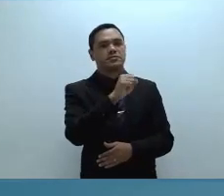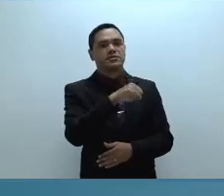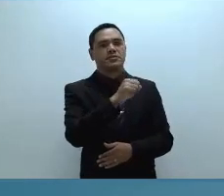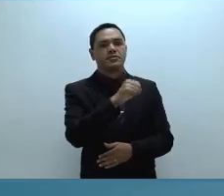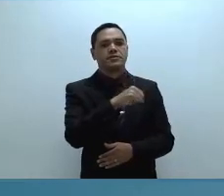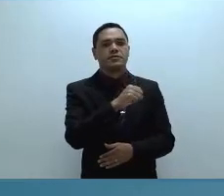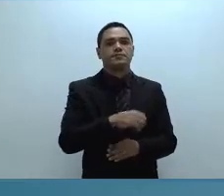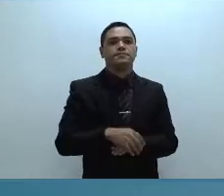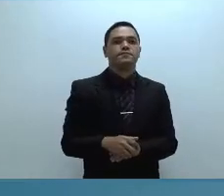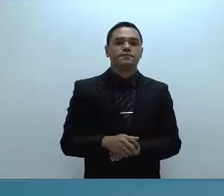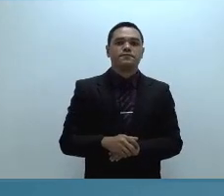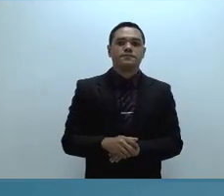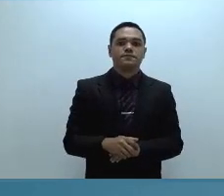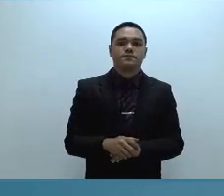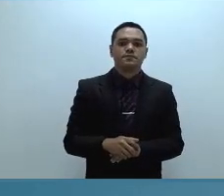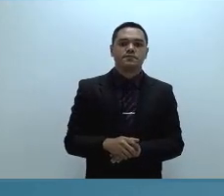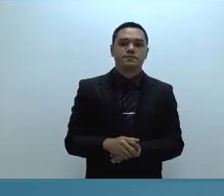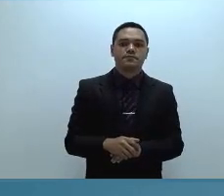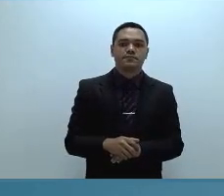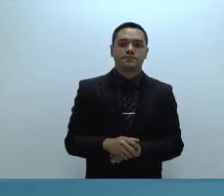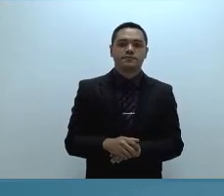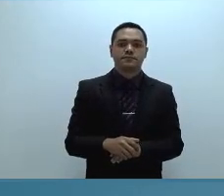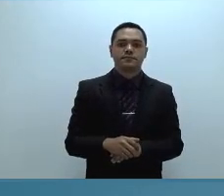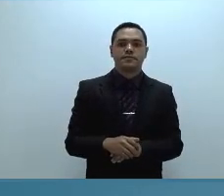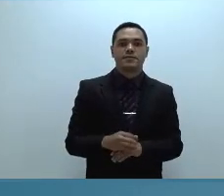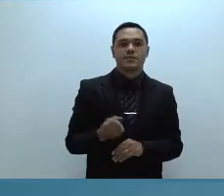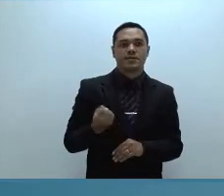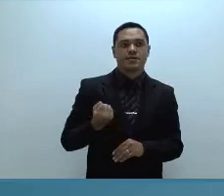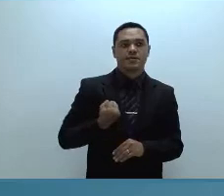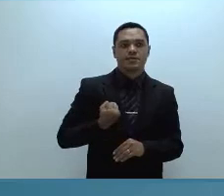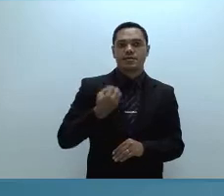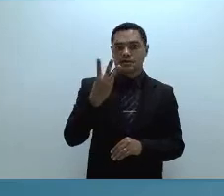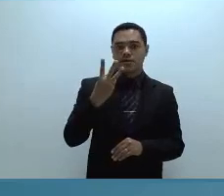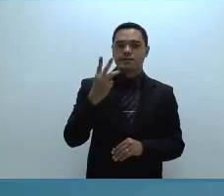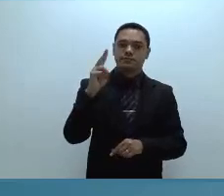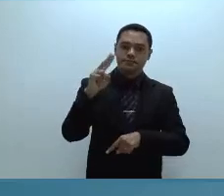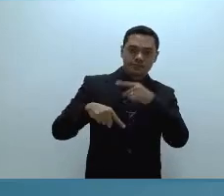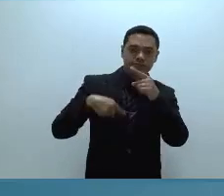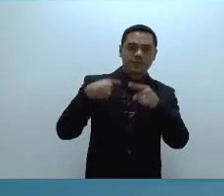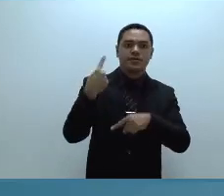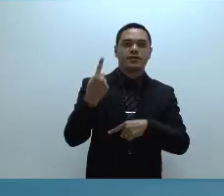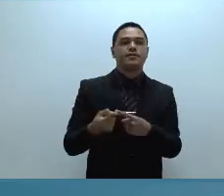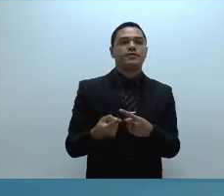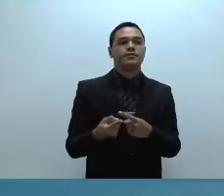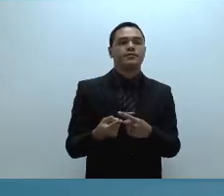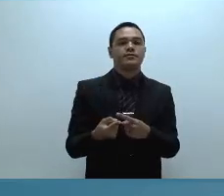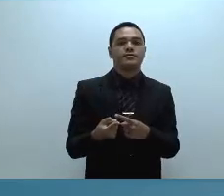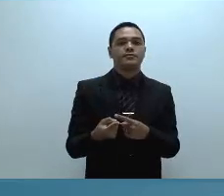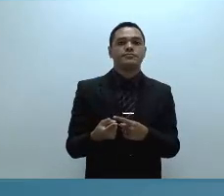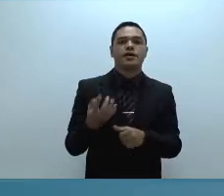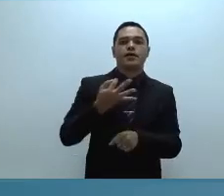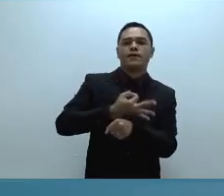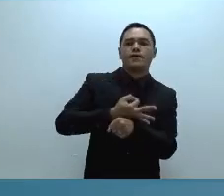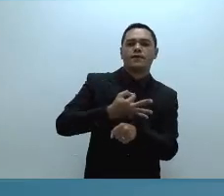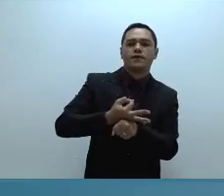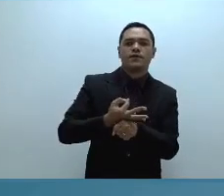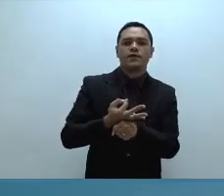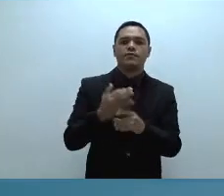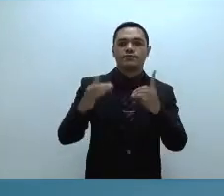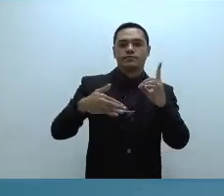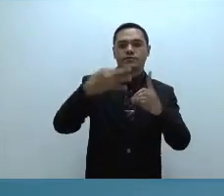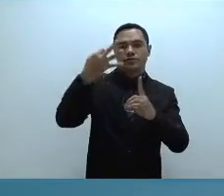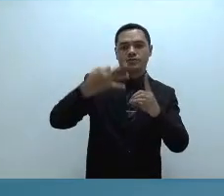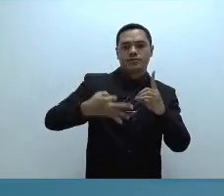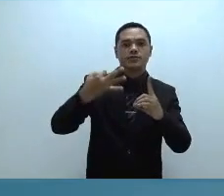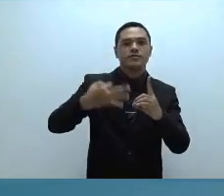não. O feito de número 3 será adiado face à ausência do